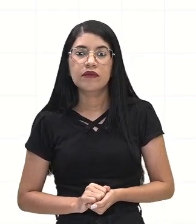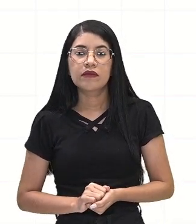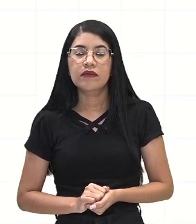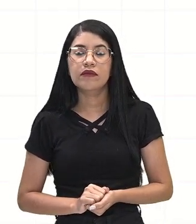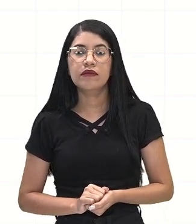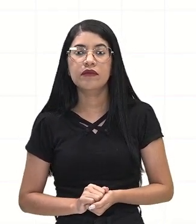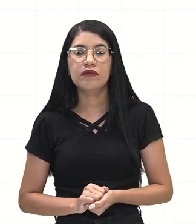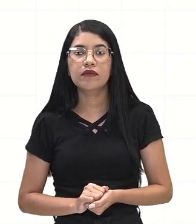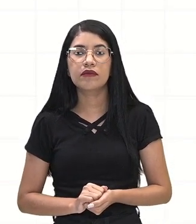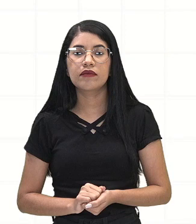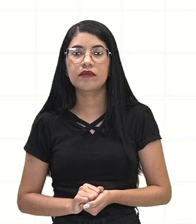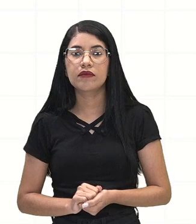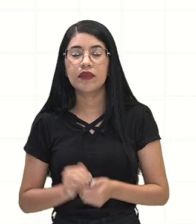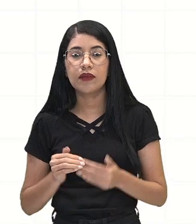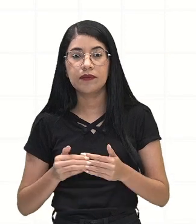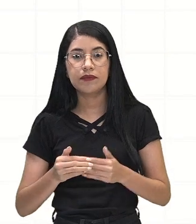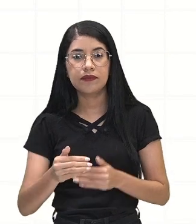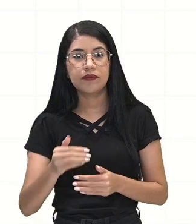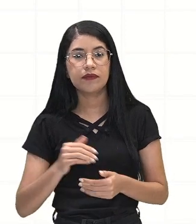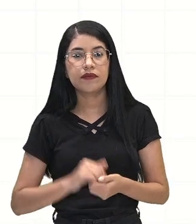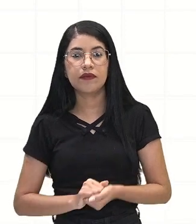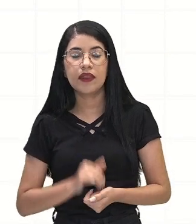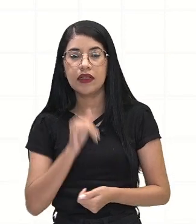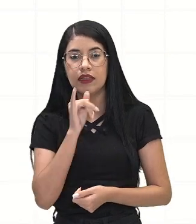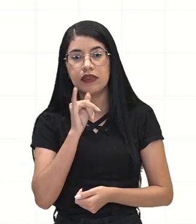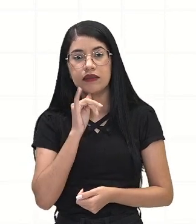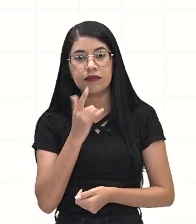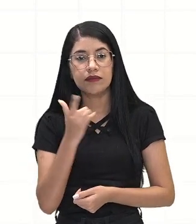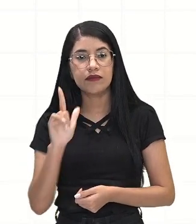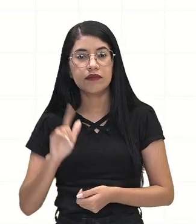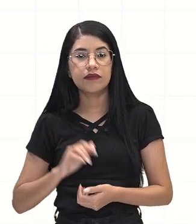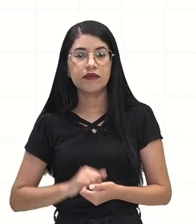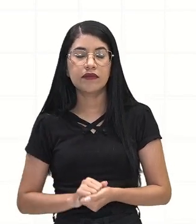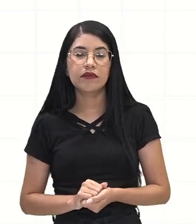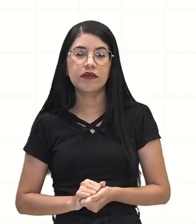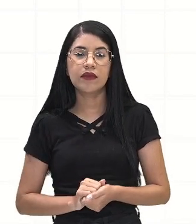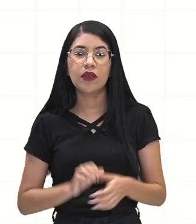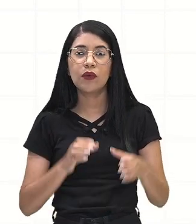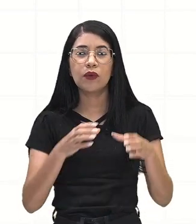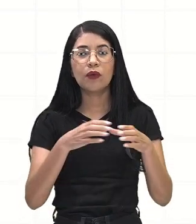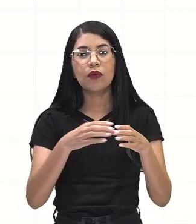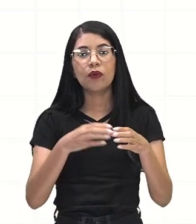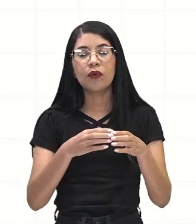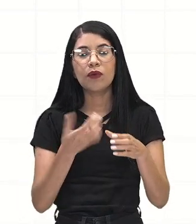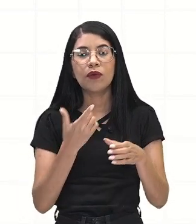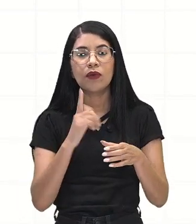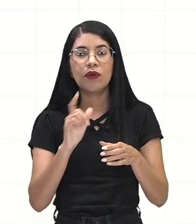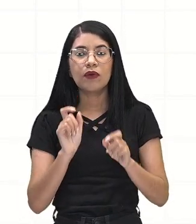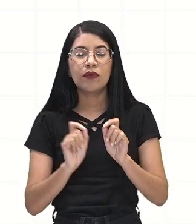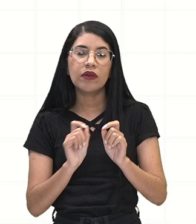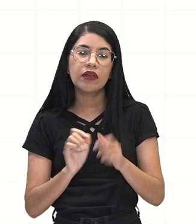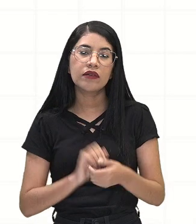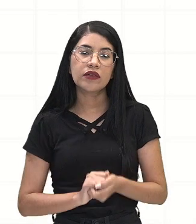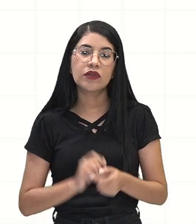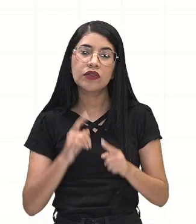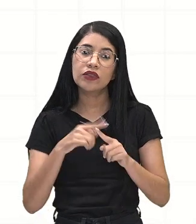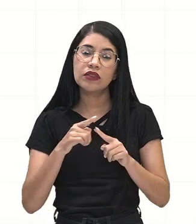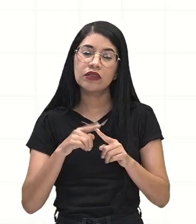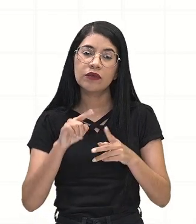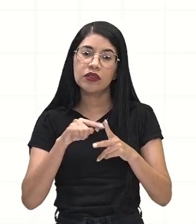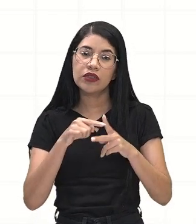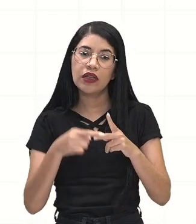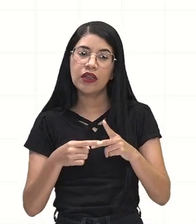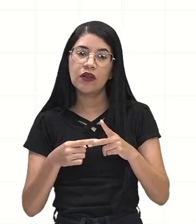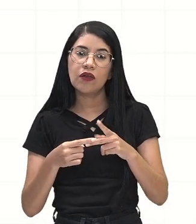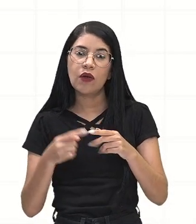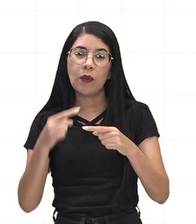Muito bem, então vamos para o nosso próximo exemplo. Nossa próxima classificação são os ângulos formados por duas retas paralelas.